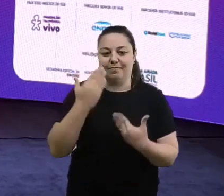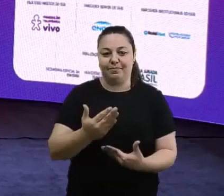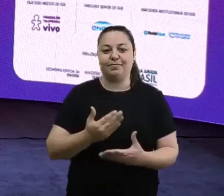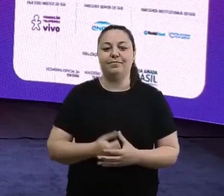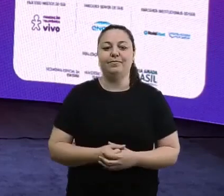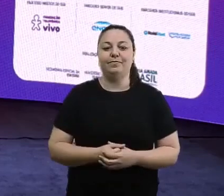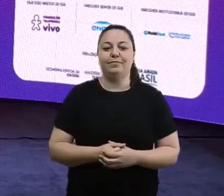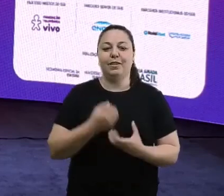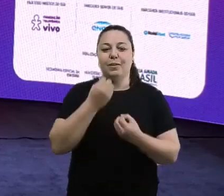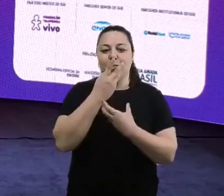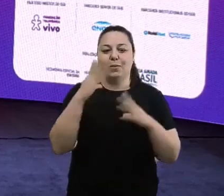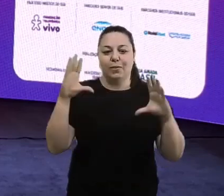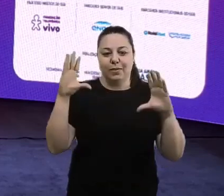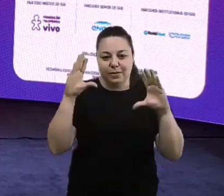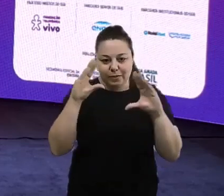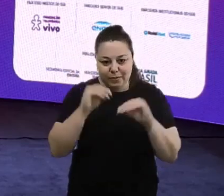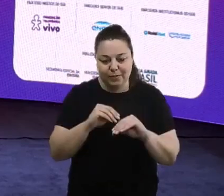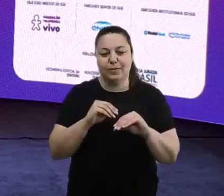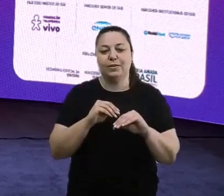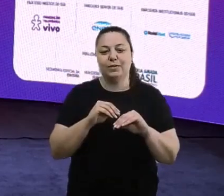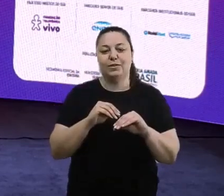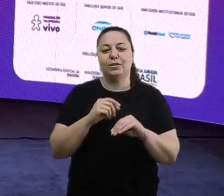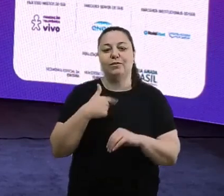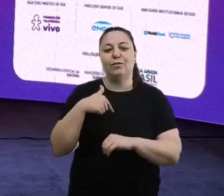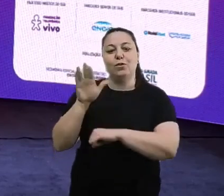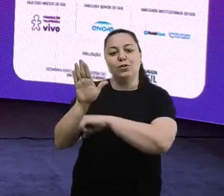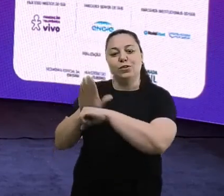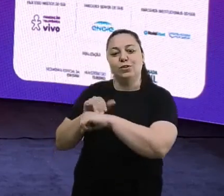boa noite. Eu vou chamar aqui a Luísa para